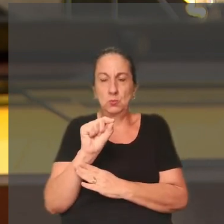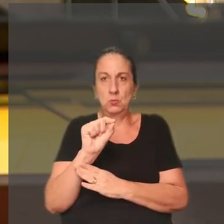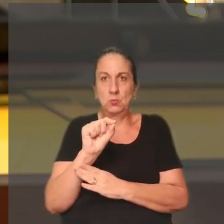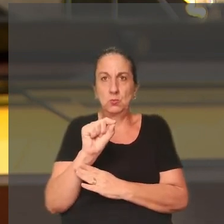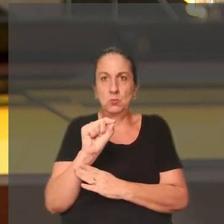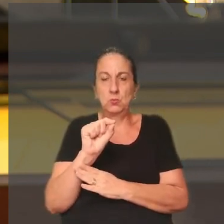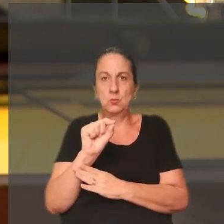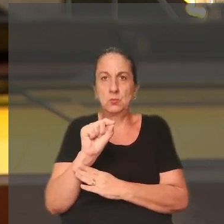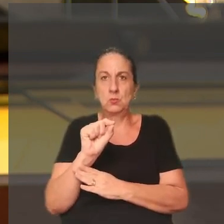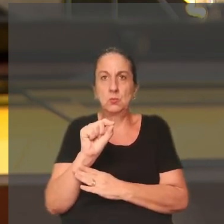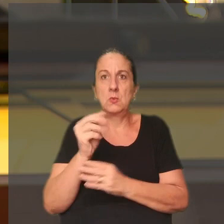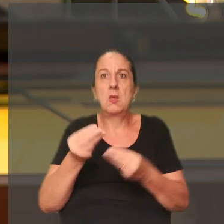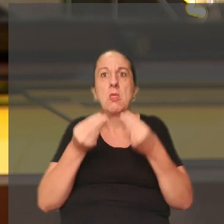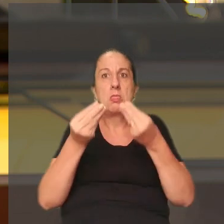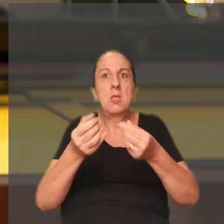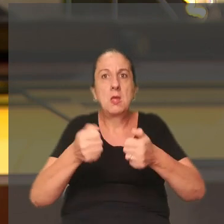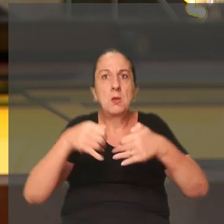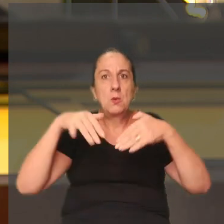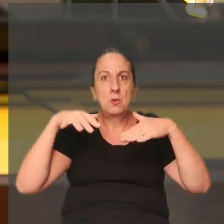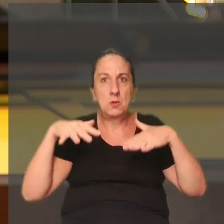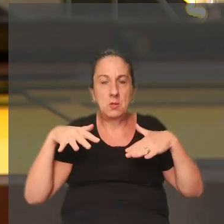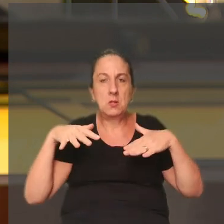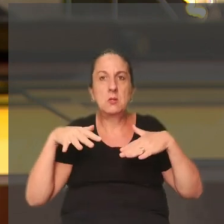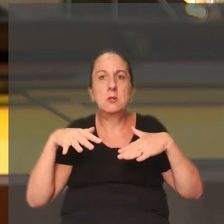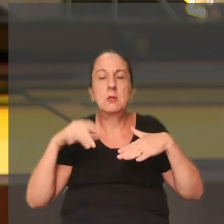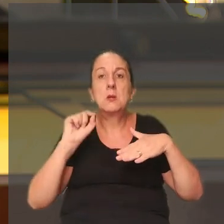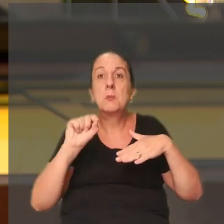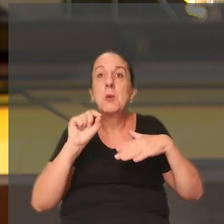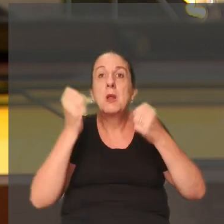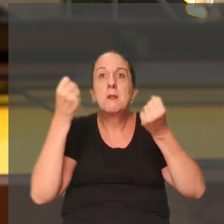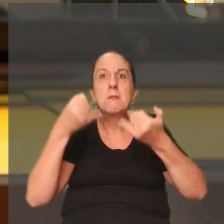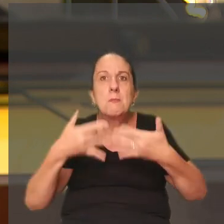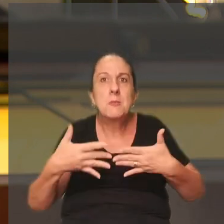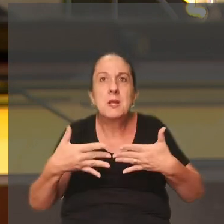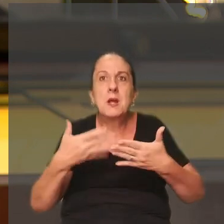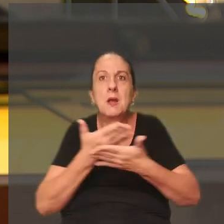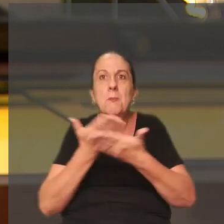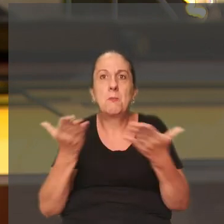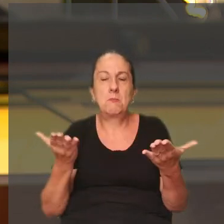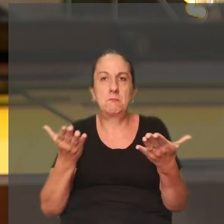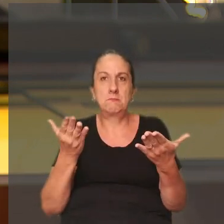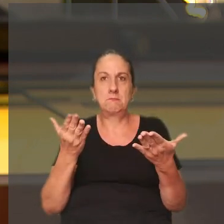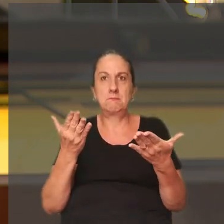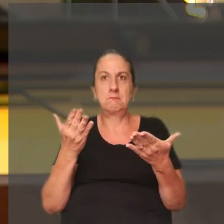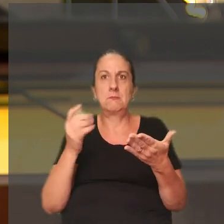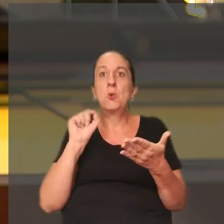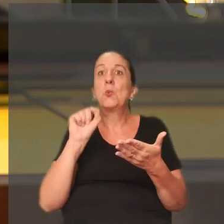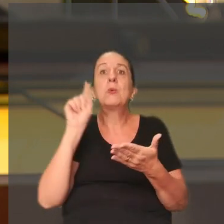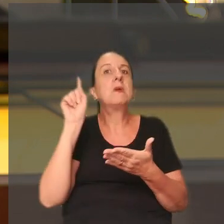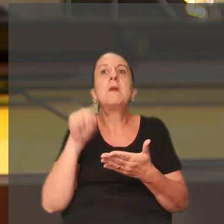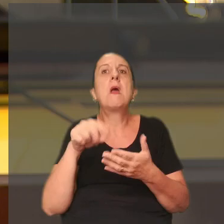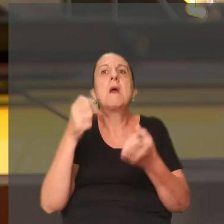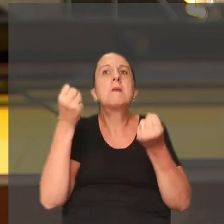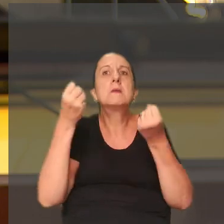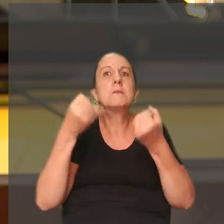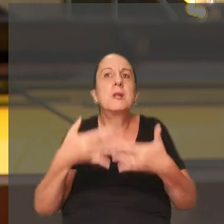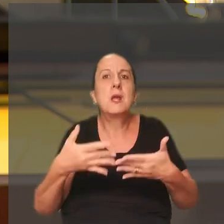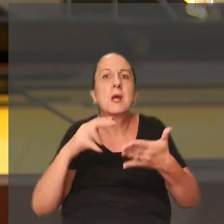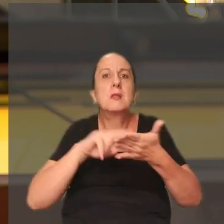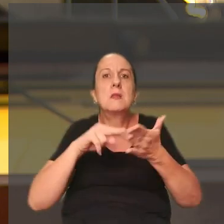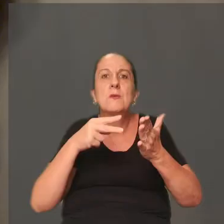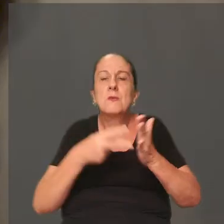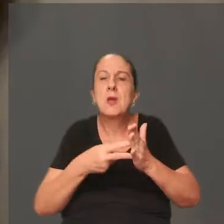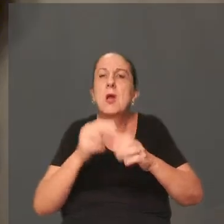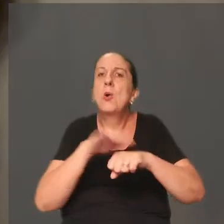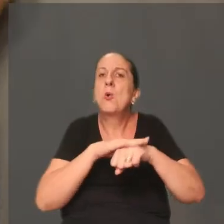que me concedesse audiência para explicar para eles o que era a Justiça